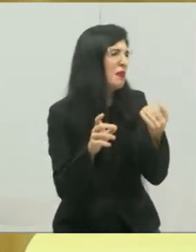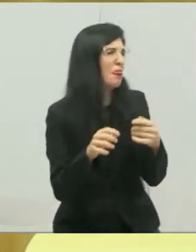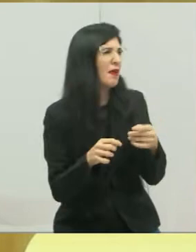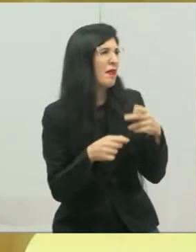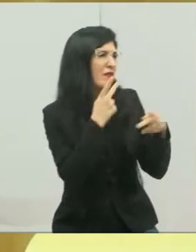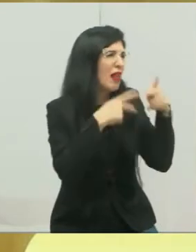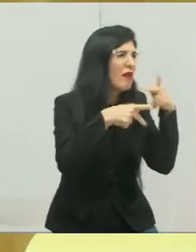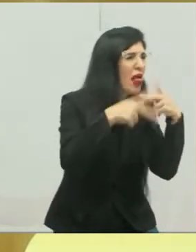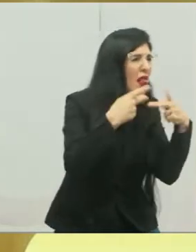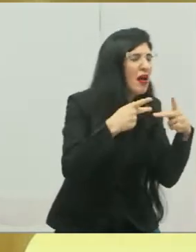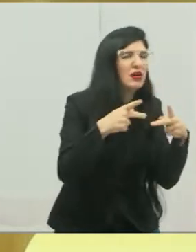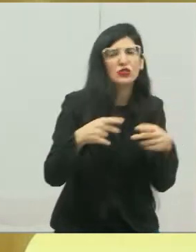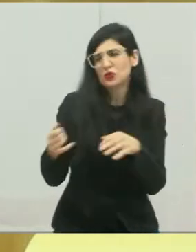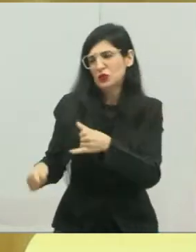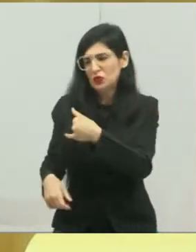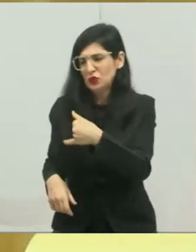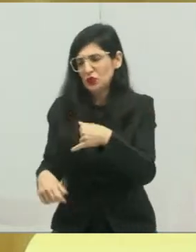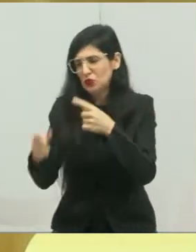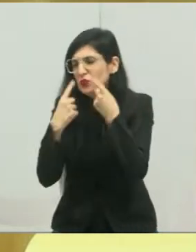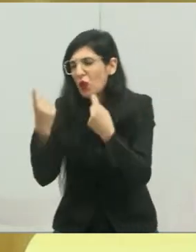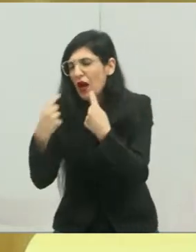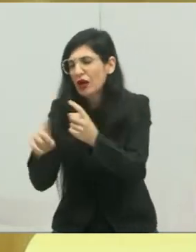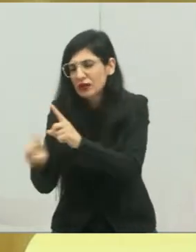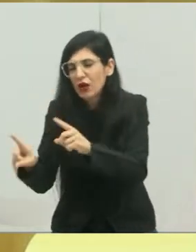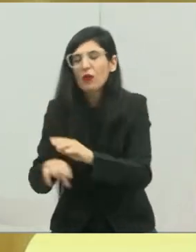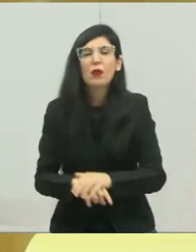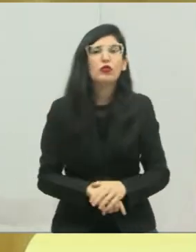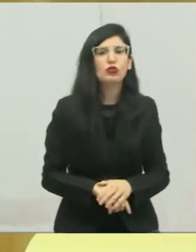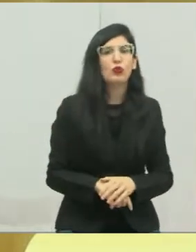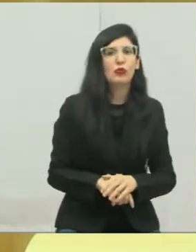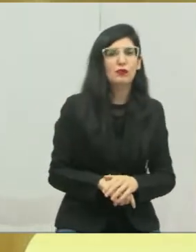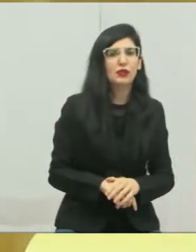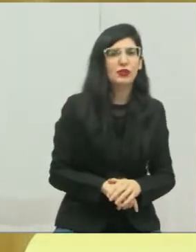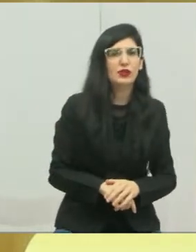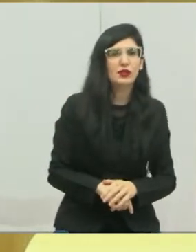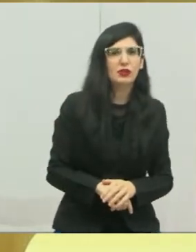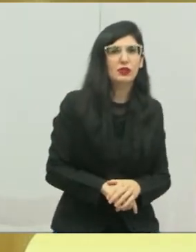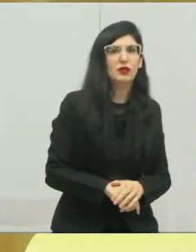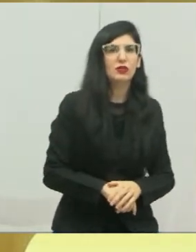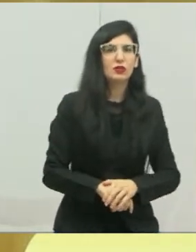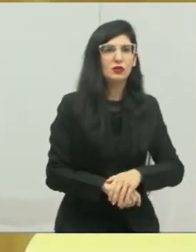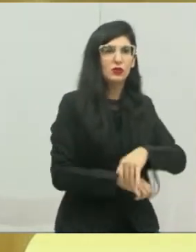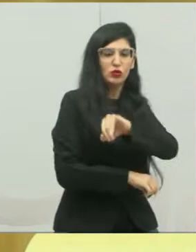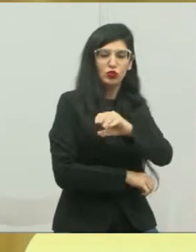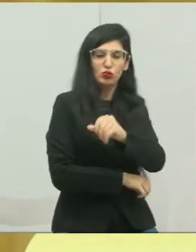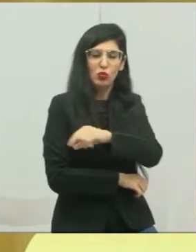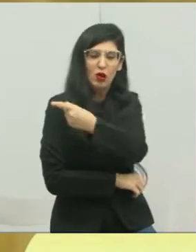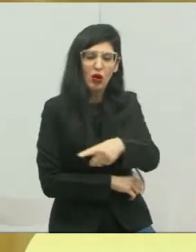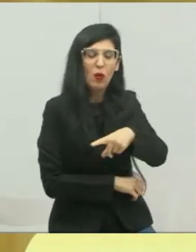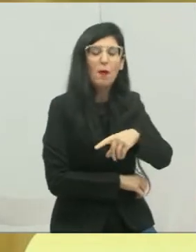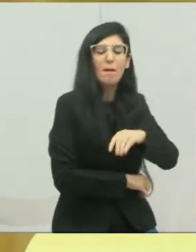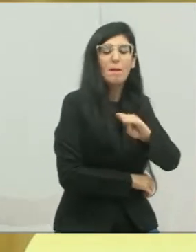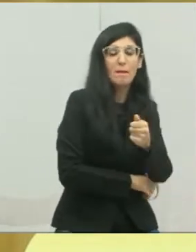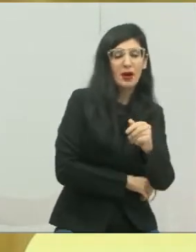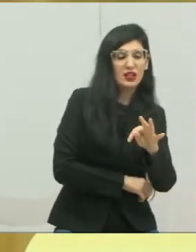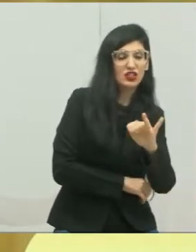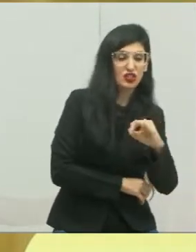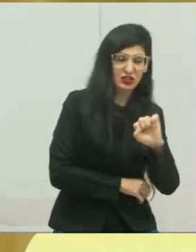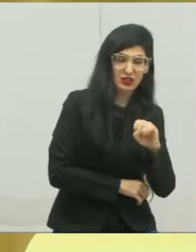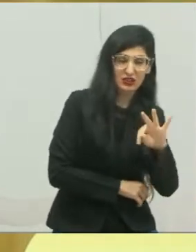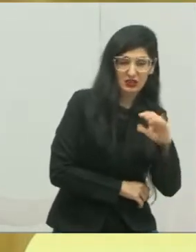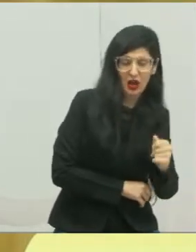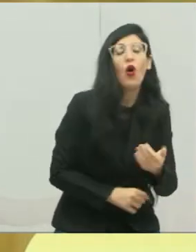Pois veio João Batista, que não comia pão, nem bebia vinho. E